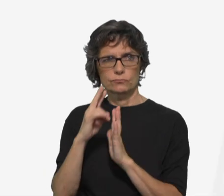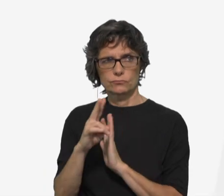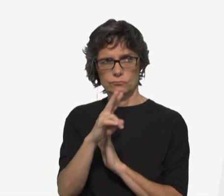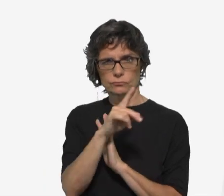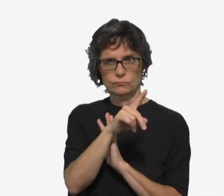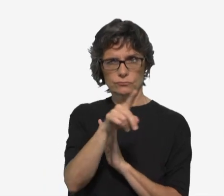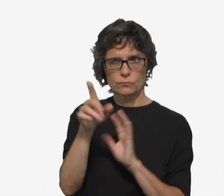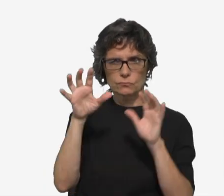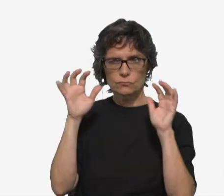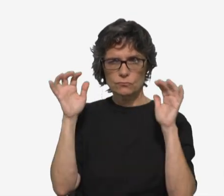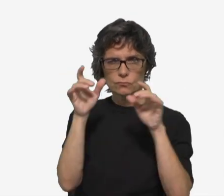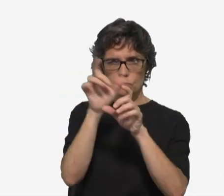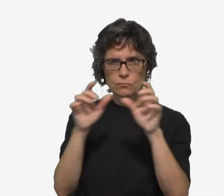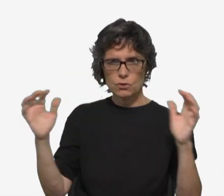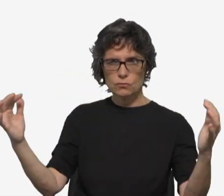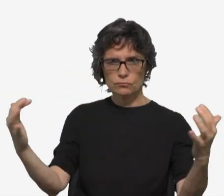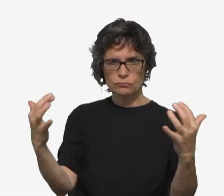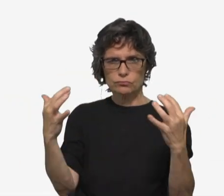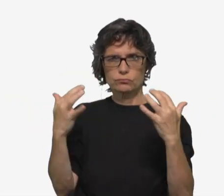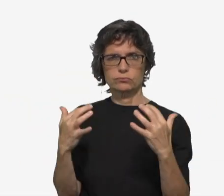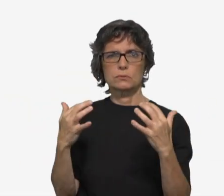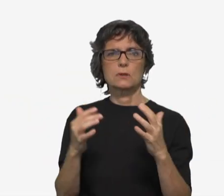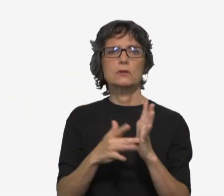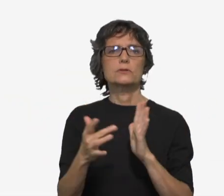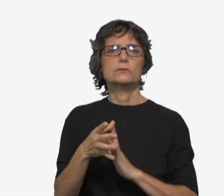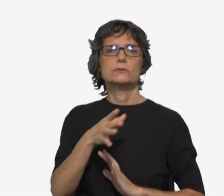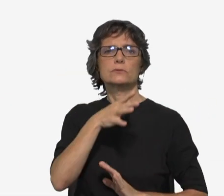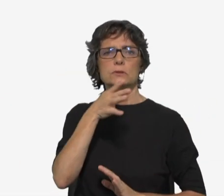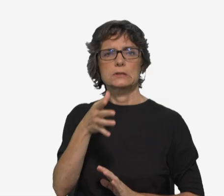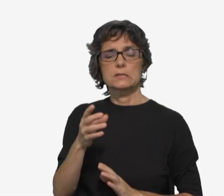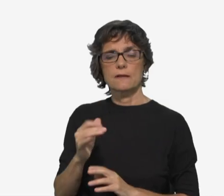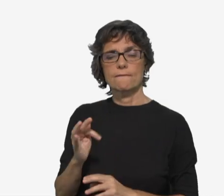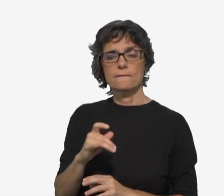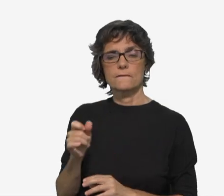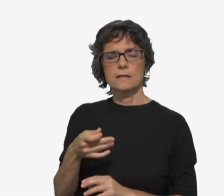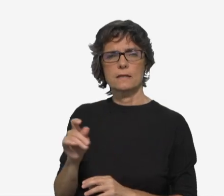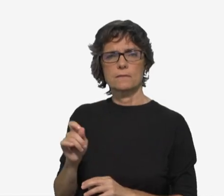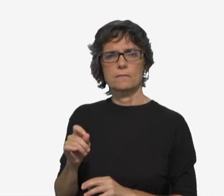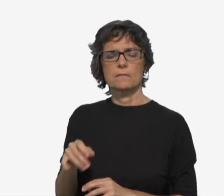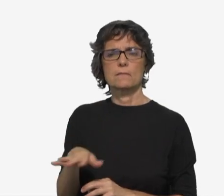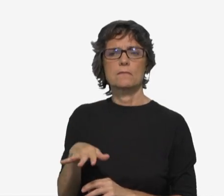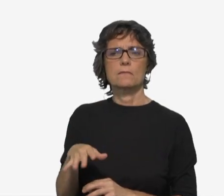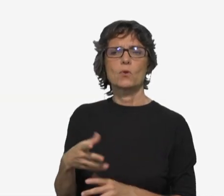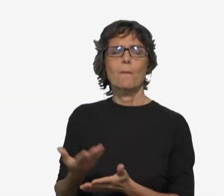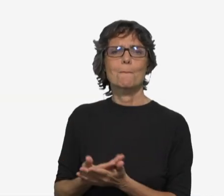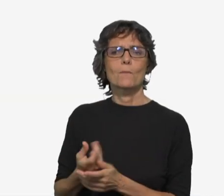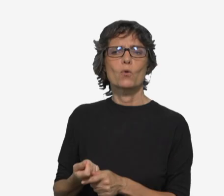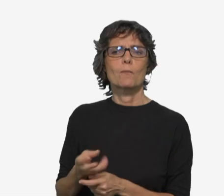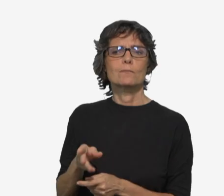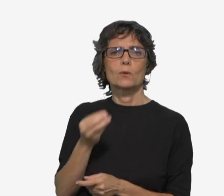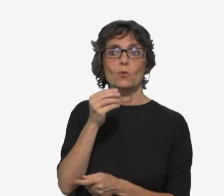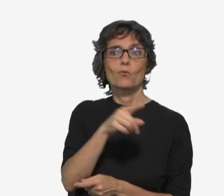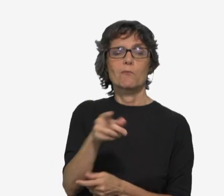uma grande multidão vinha ao seu encontro, Jesus disse a Filipe: "Onde havemos de comprar pão para lhes dar de